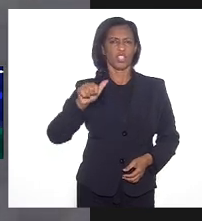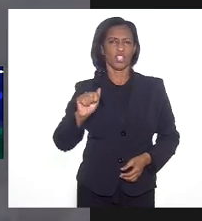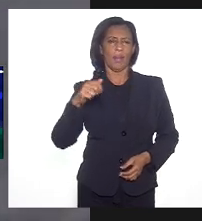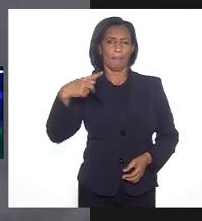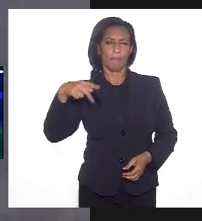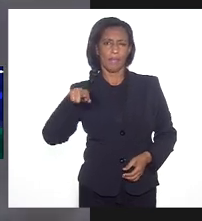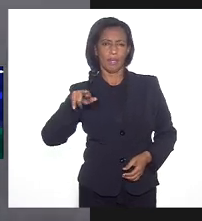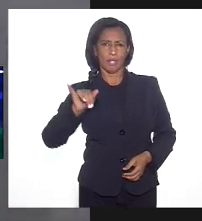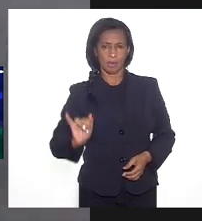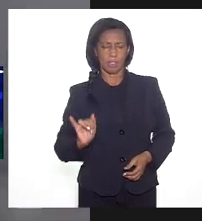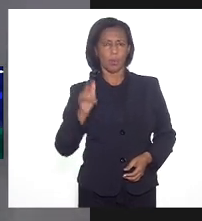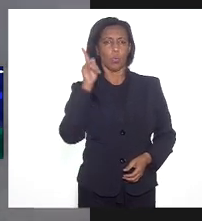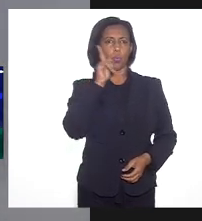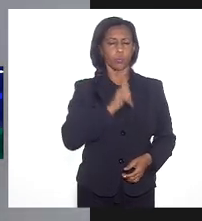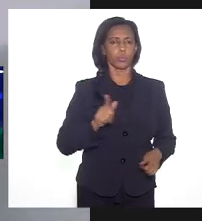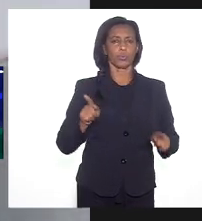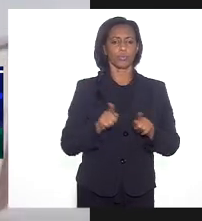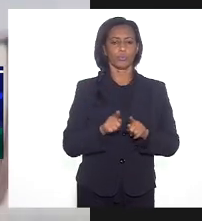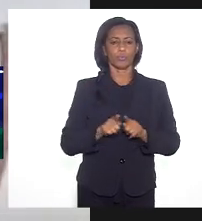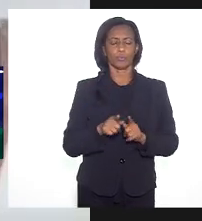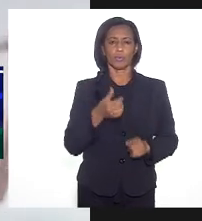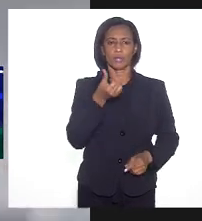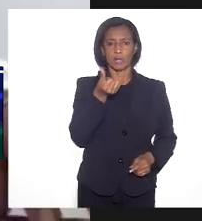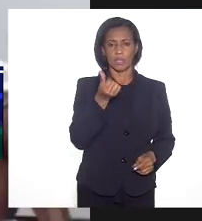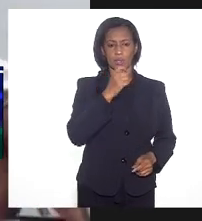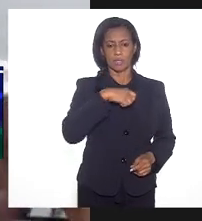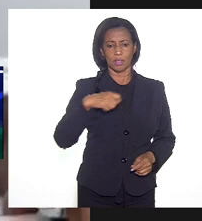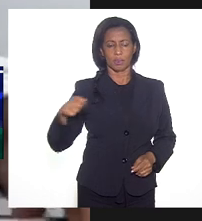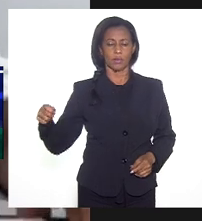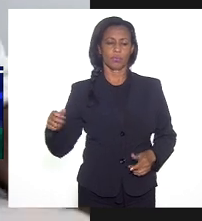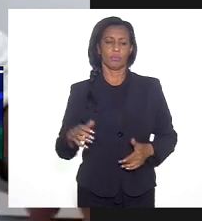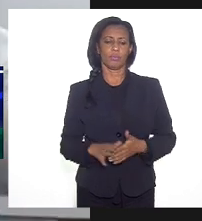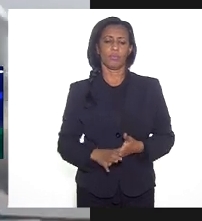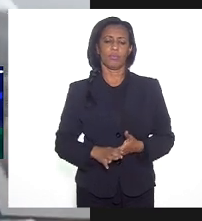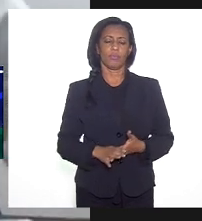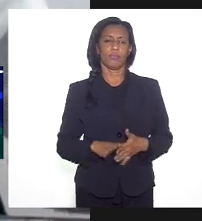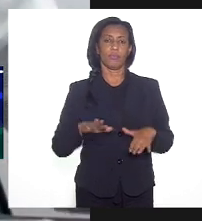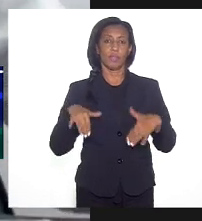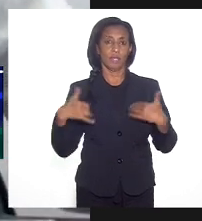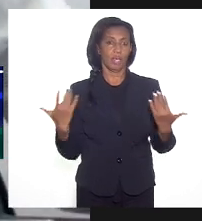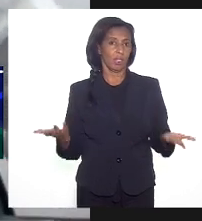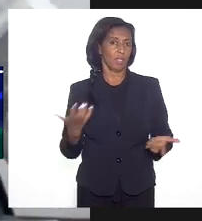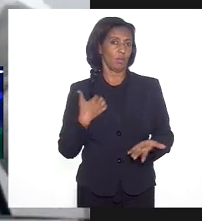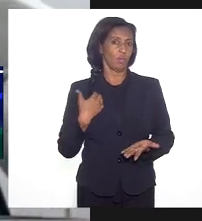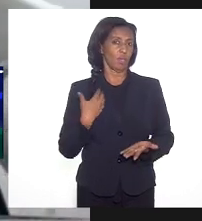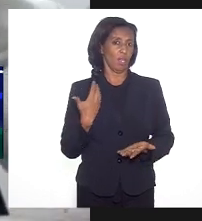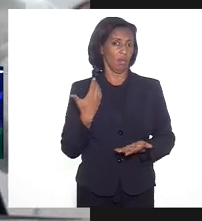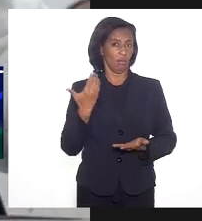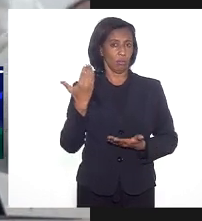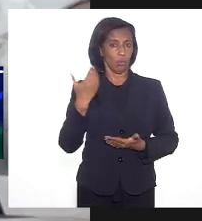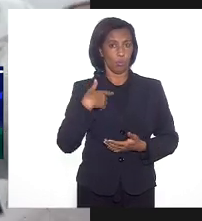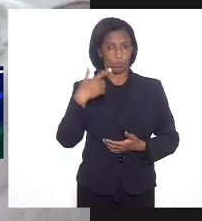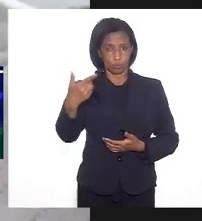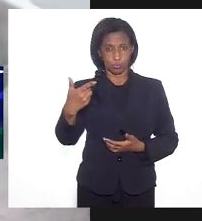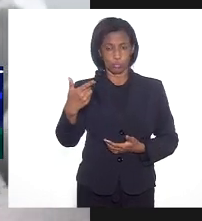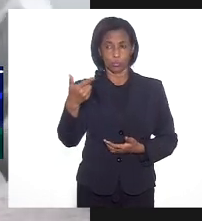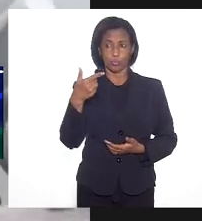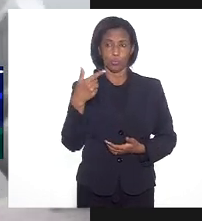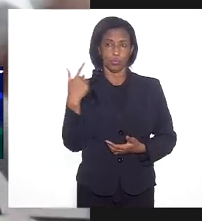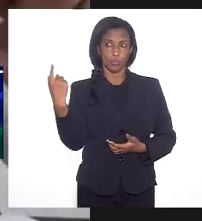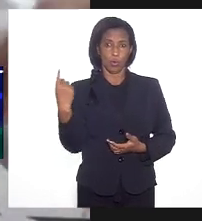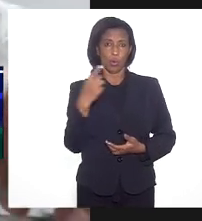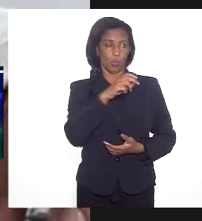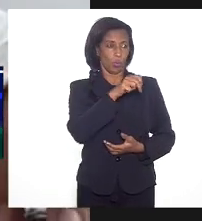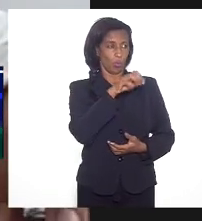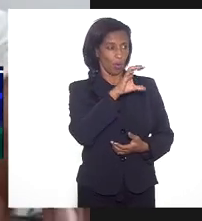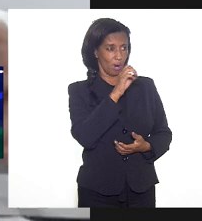conseguiu senhor presidente nesses seis meses e aí eu quero aqui dividir com o senhor e com o deputado Carlos Mink